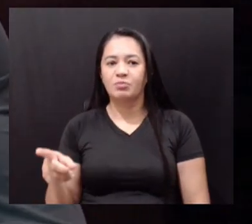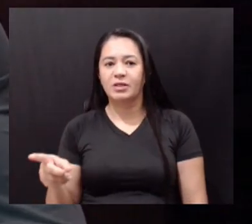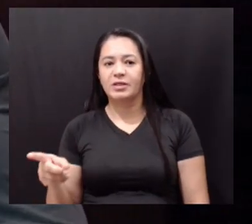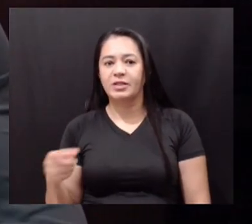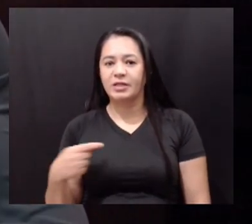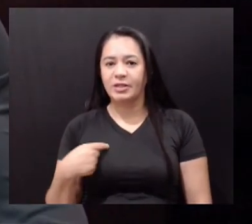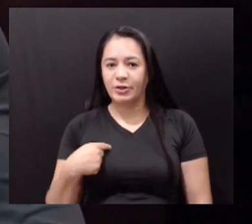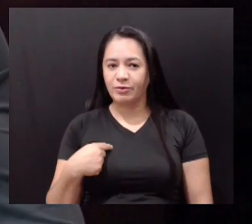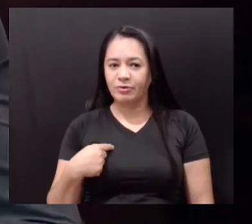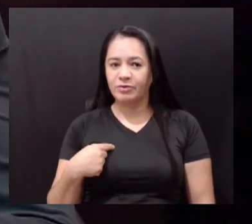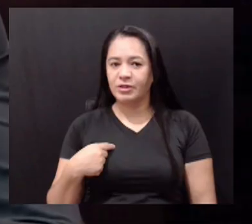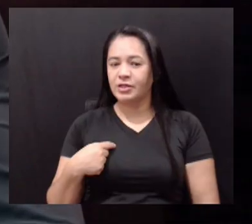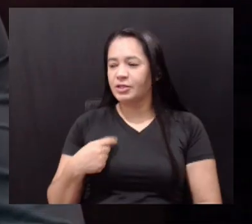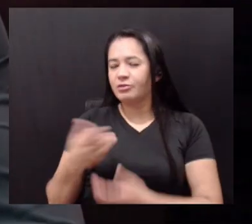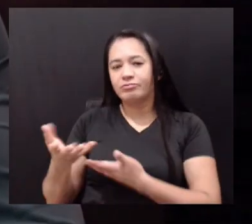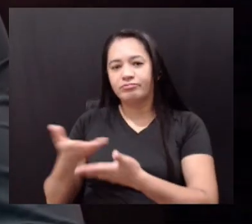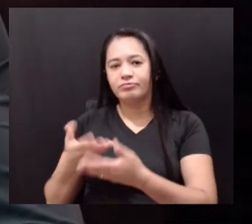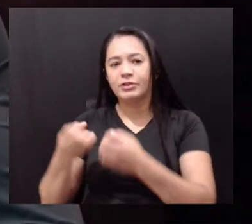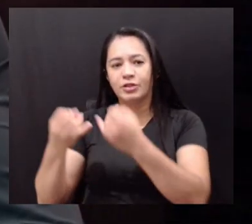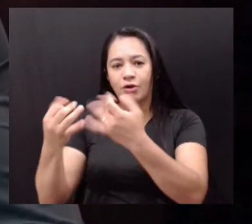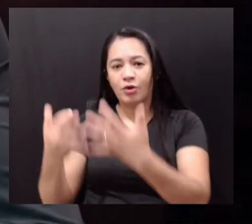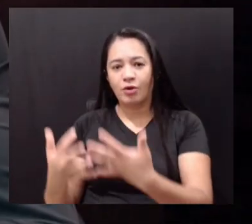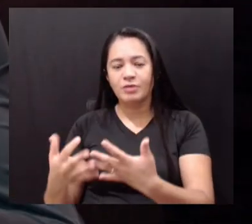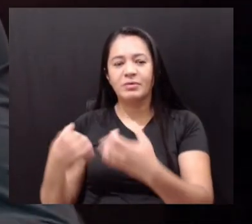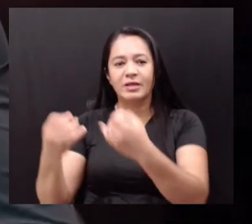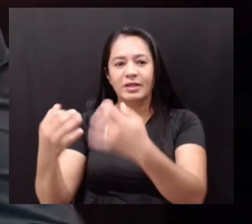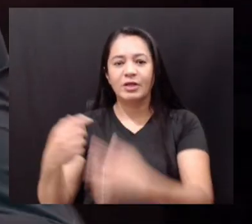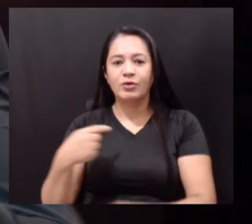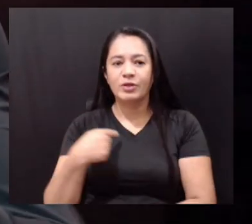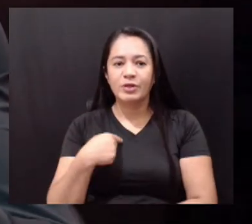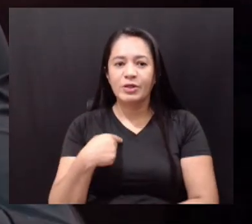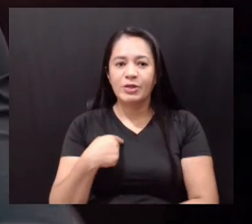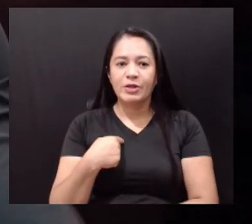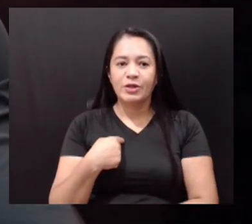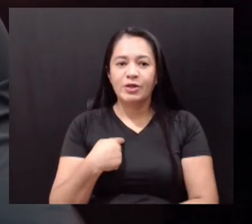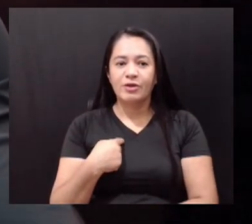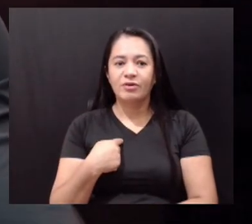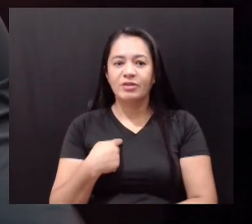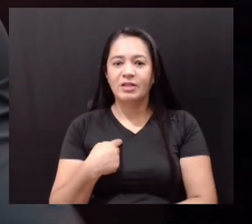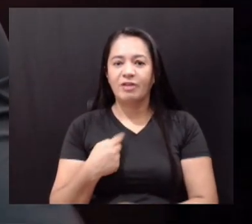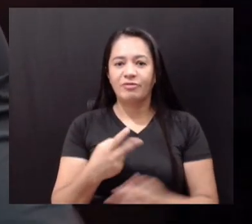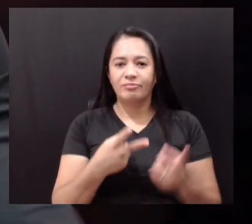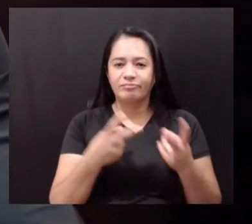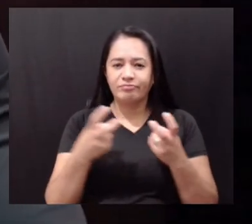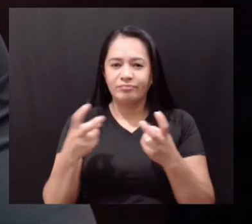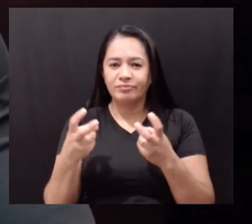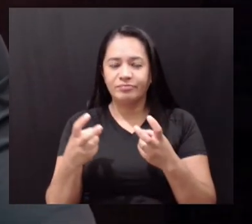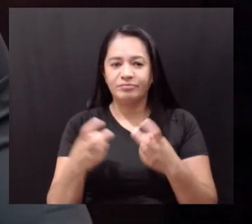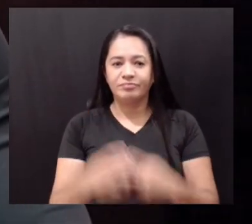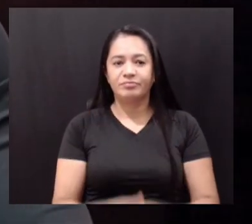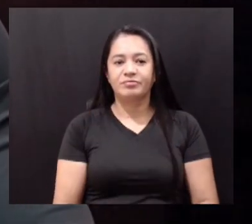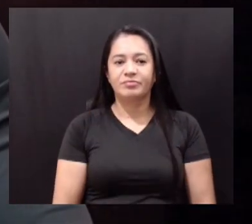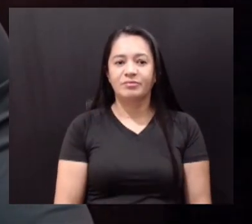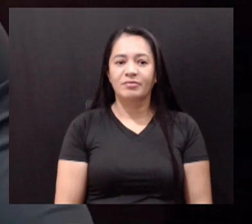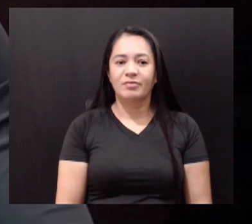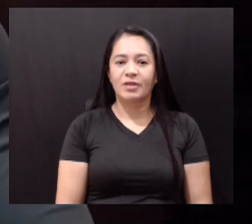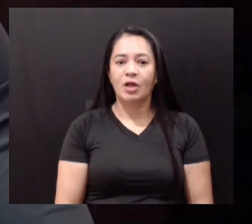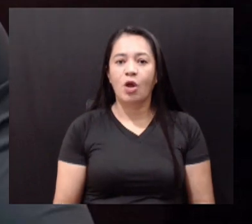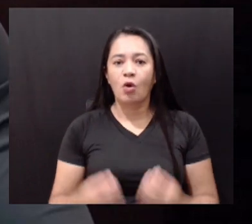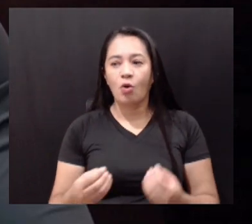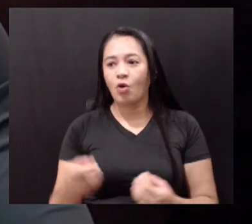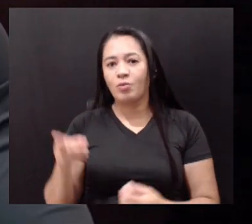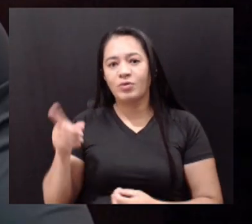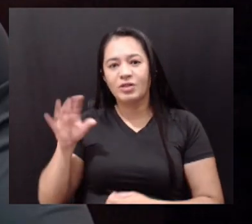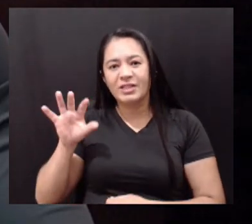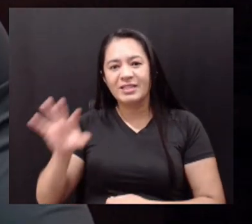compartilhei com ele um pouco do que eu, estava observando, né. Então, o quanto que aquilo poderia ser prejudicial de fato para o filho